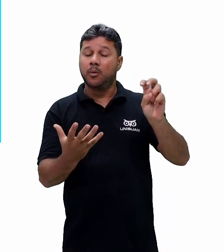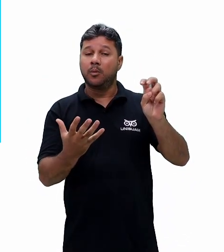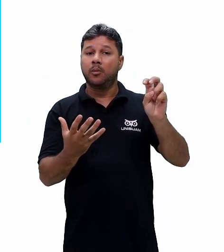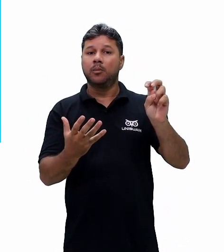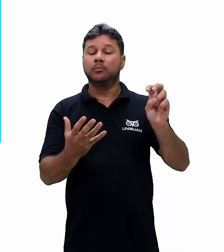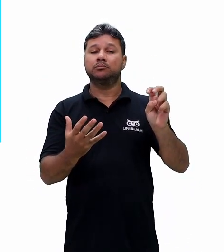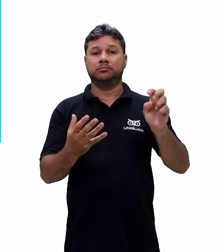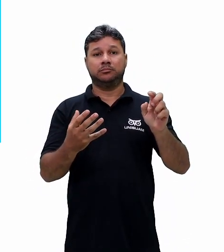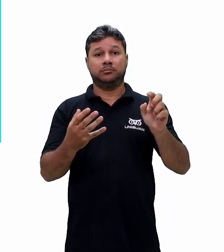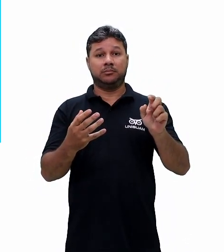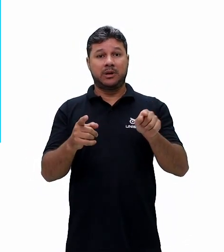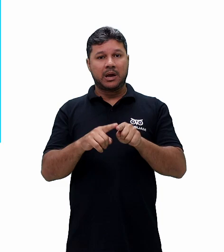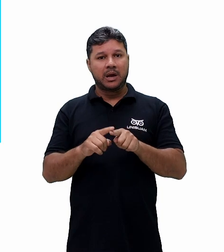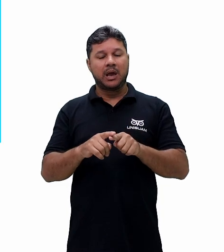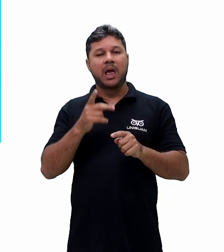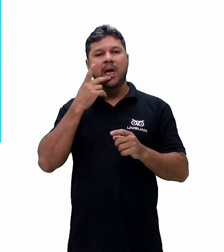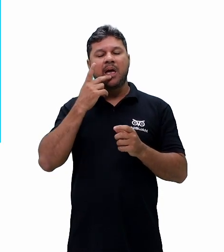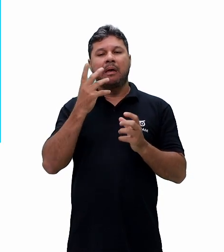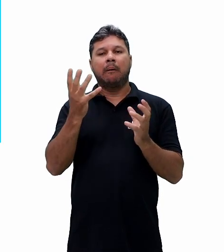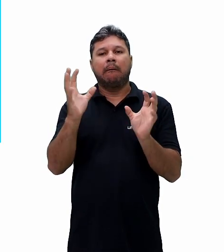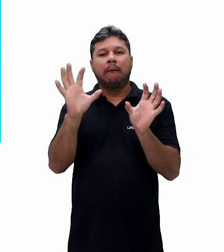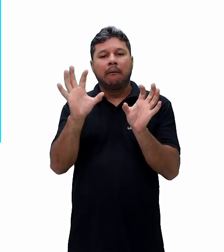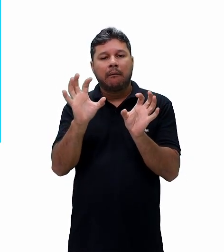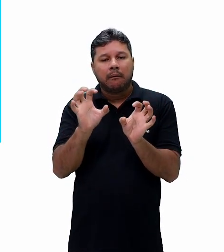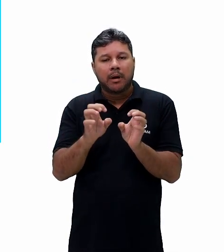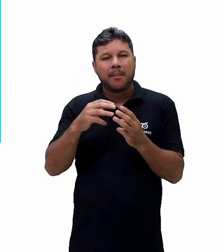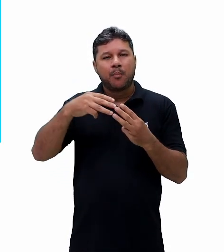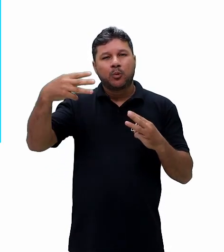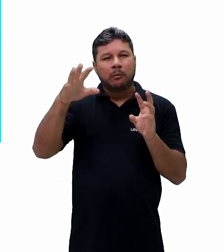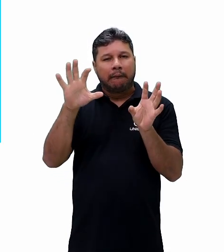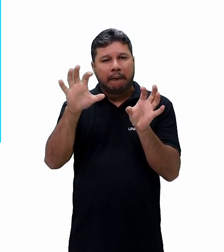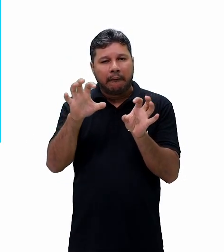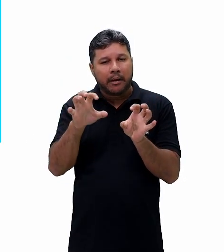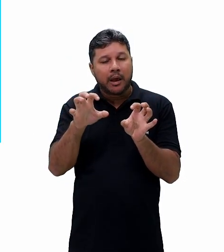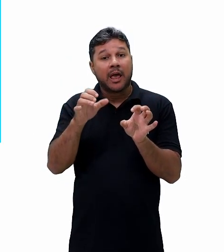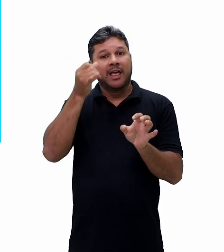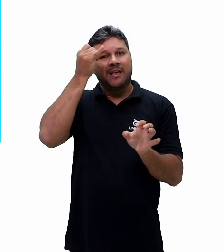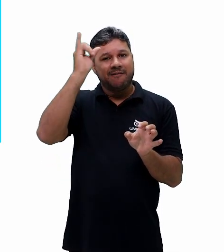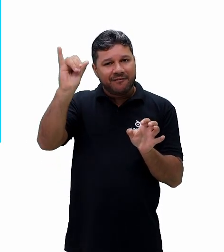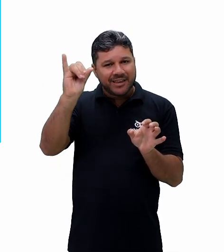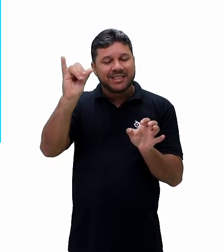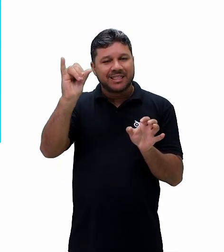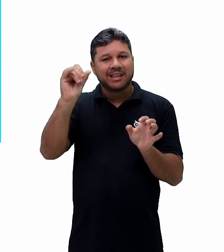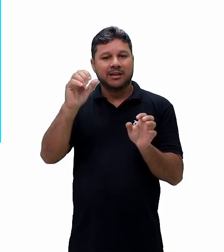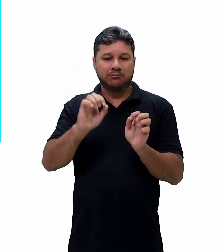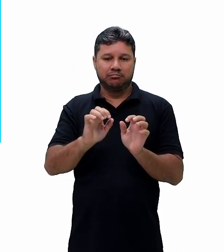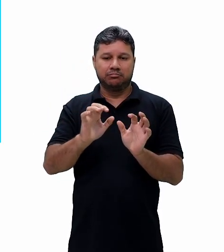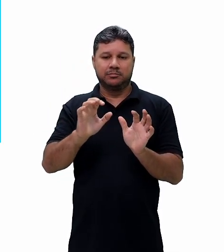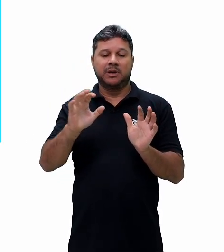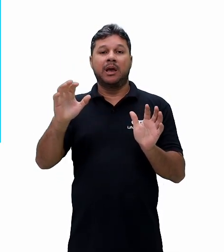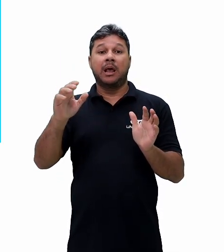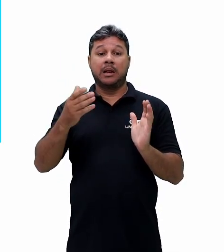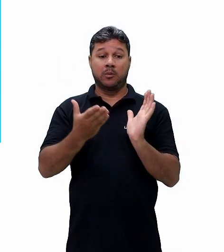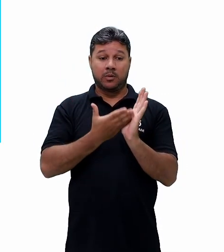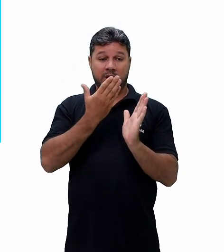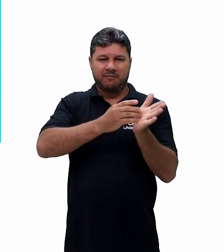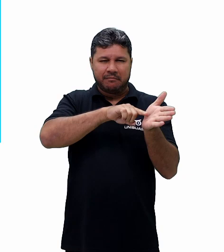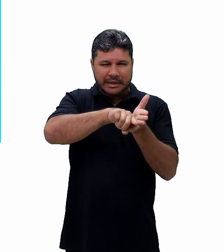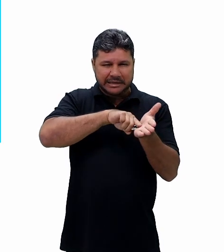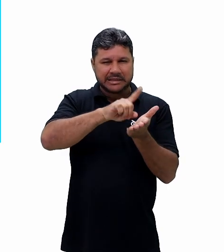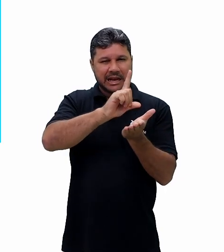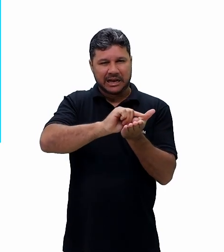Quinto benefício, induzir hipertrofia muscular. A